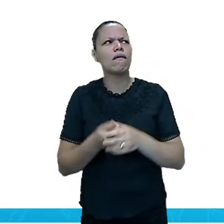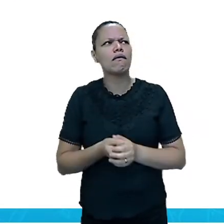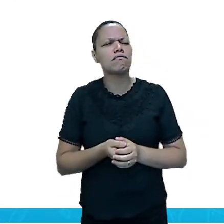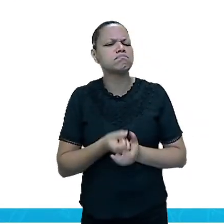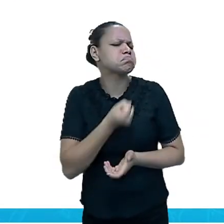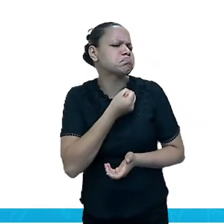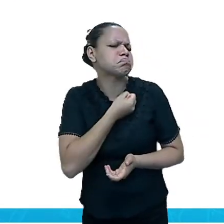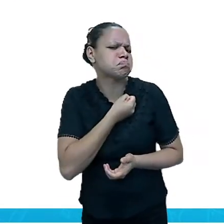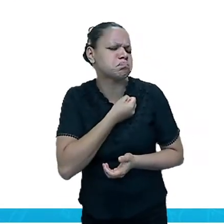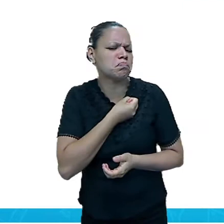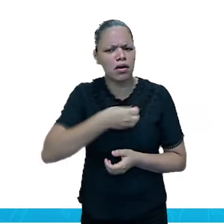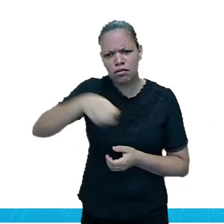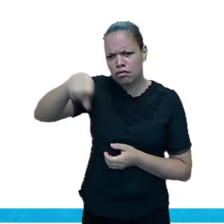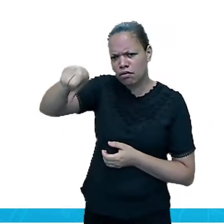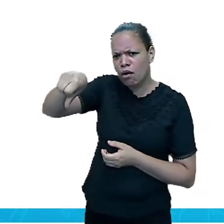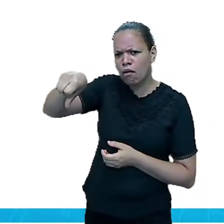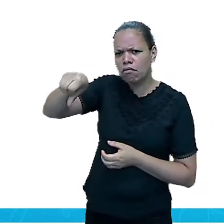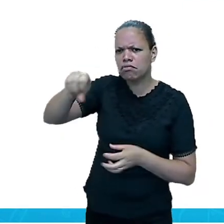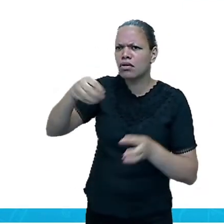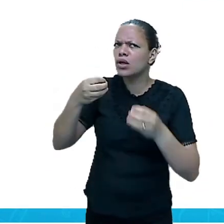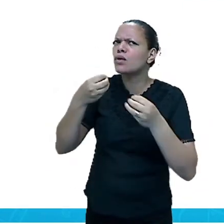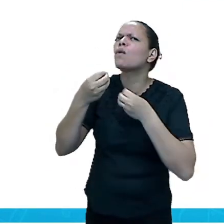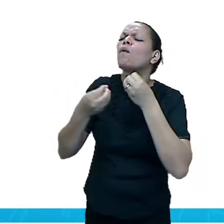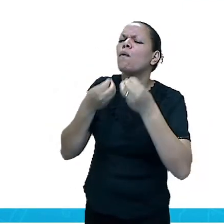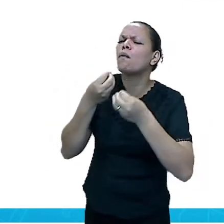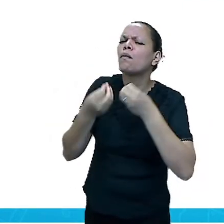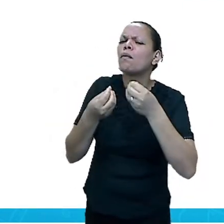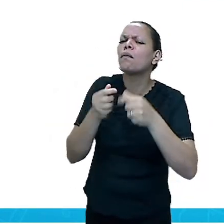vamos colocar o número 10. O 10 é o X.